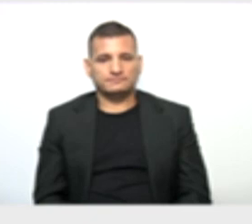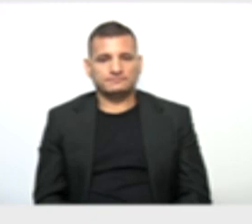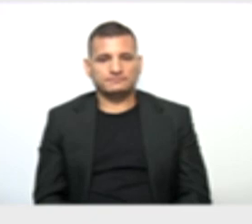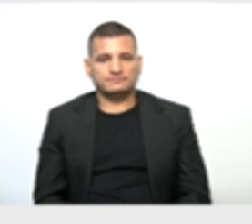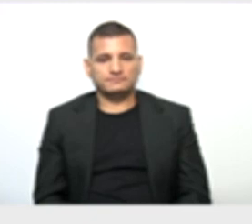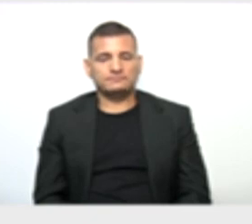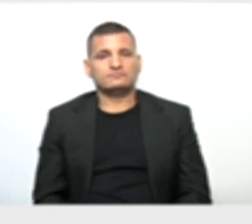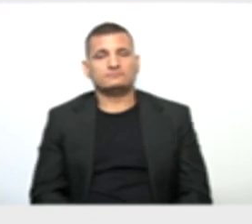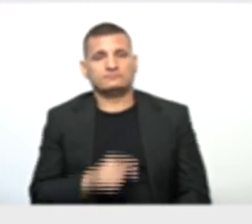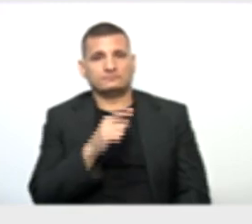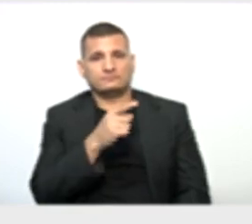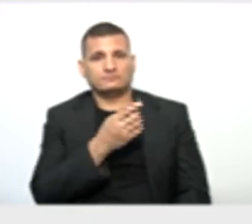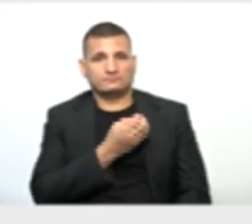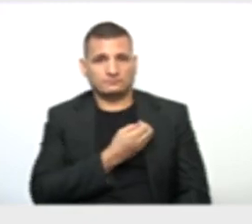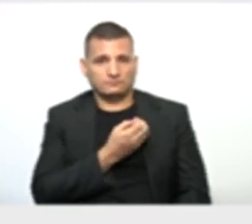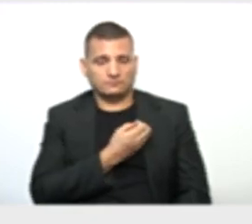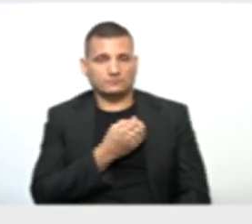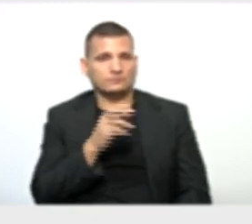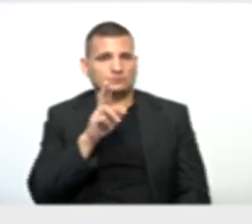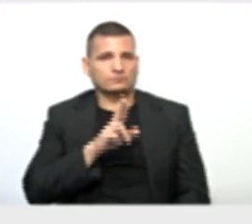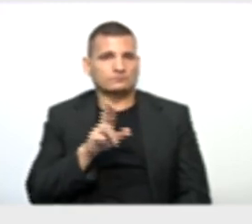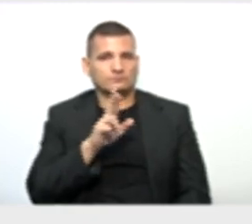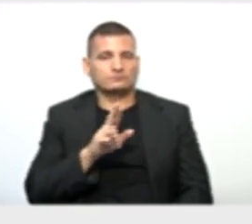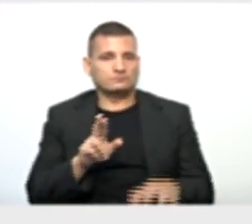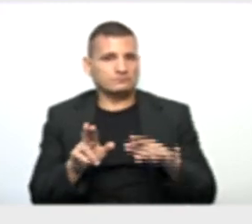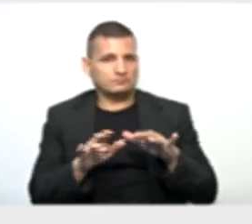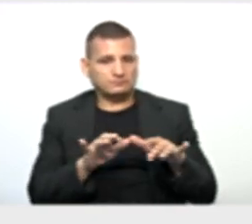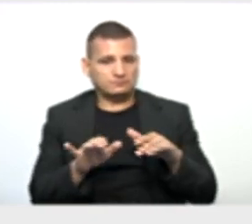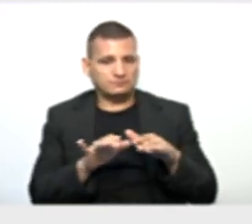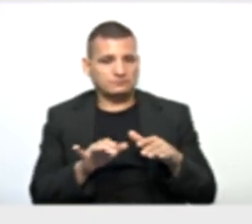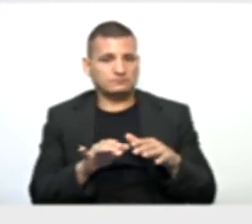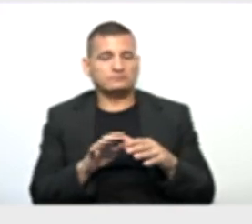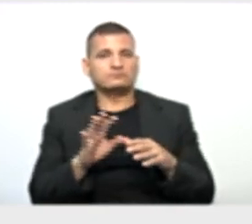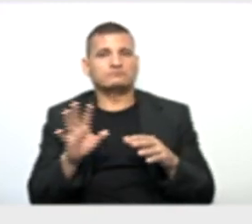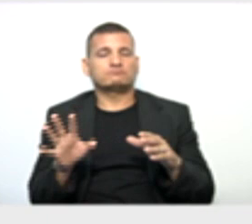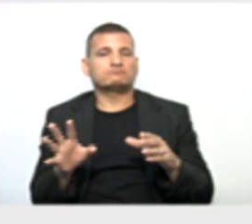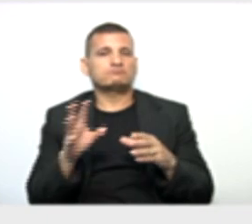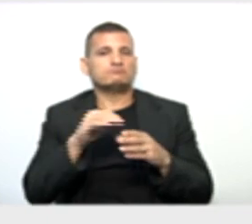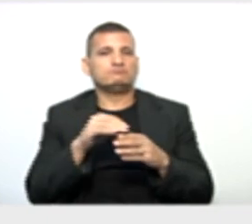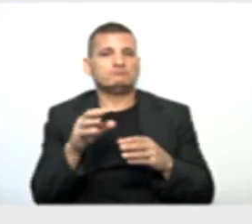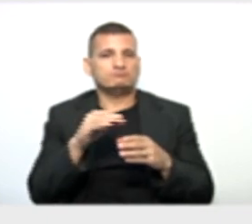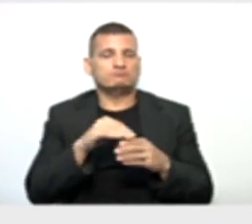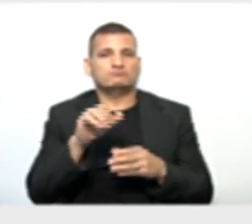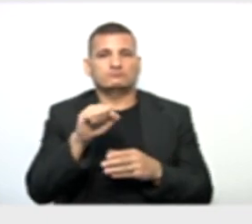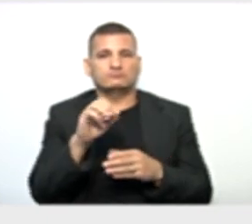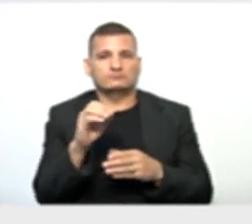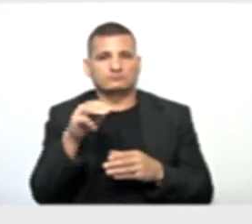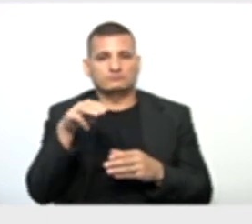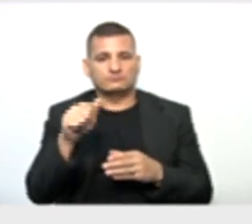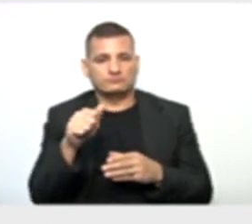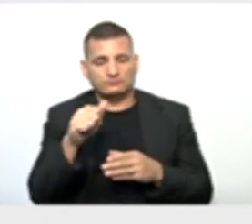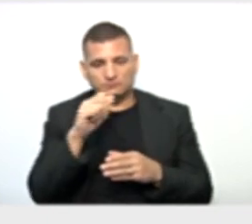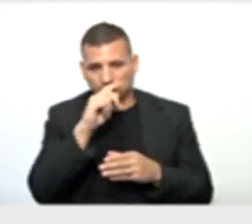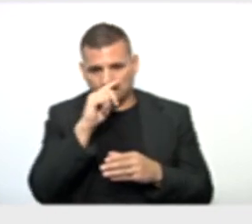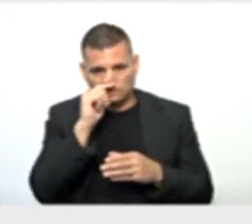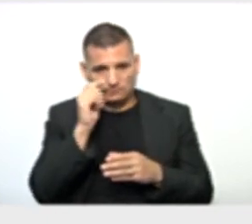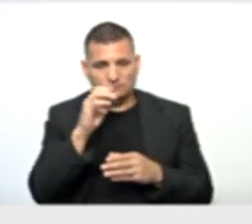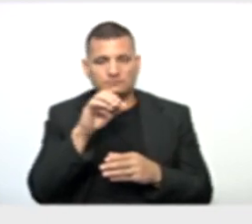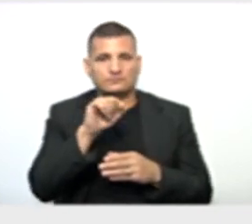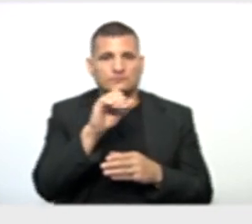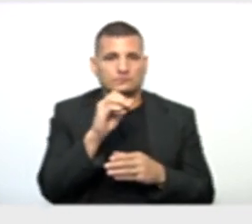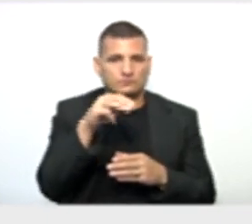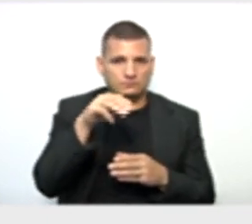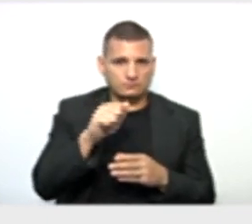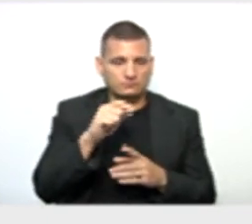E esse número que o usuário digitar, eu vou acrescentar ele em soma. Soma é igual a soma mais